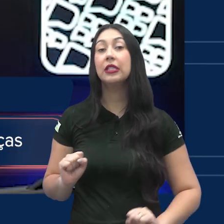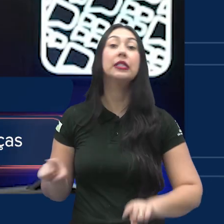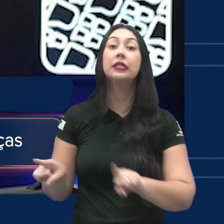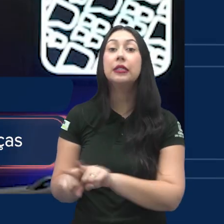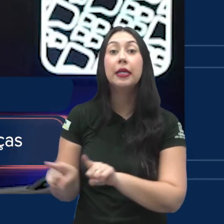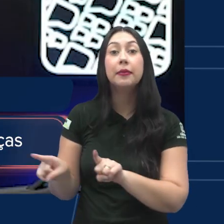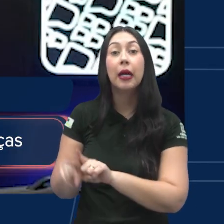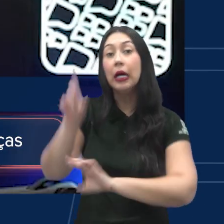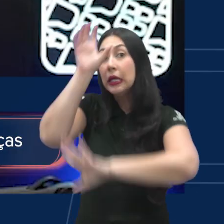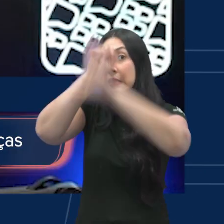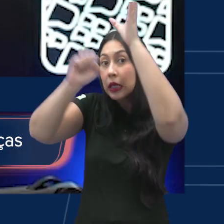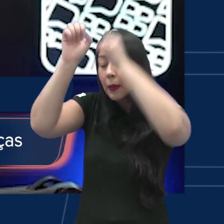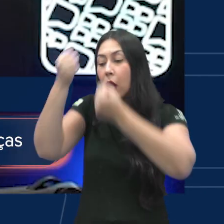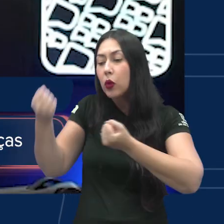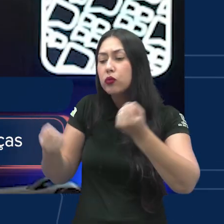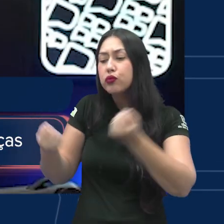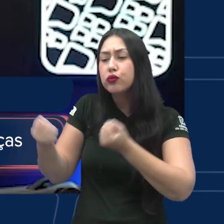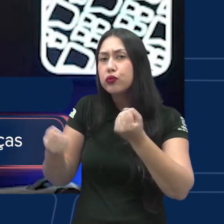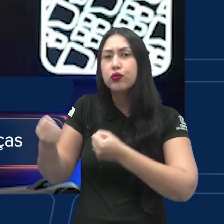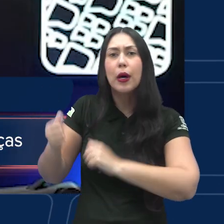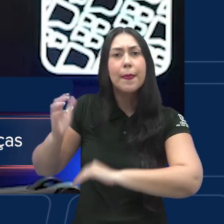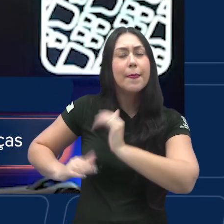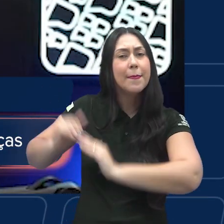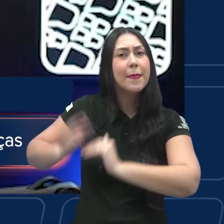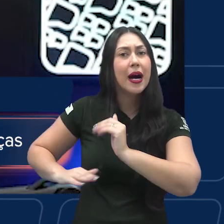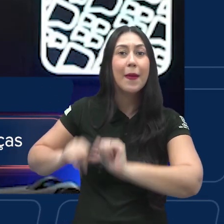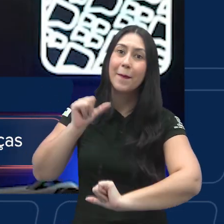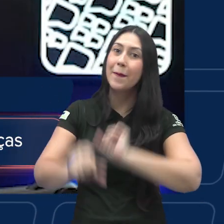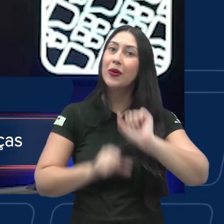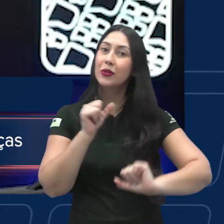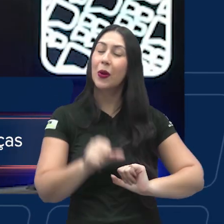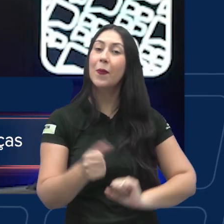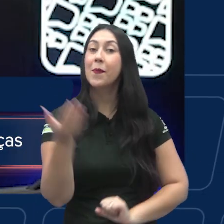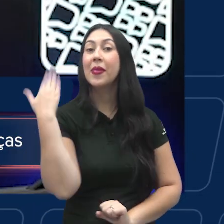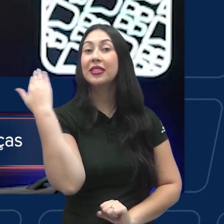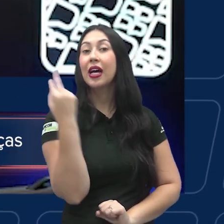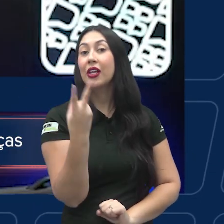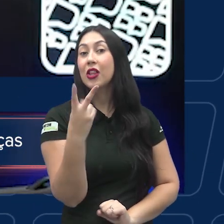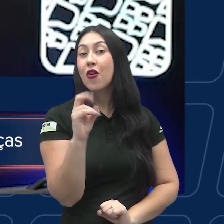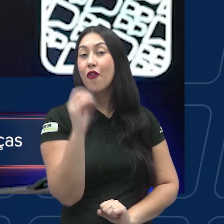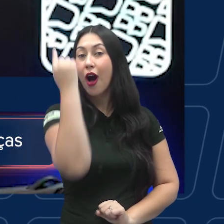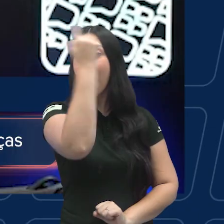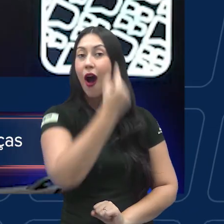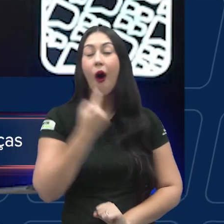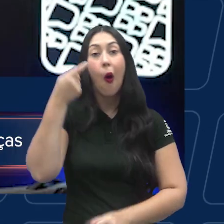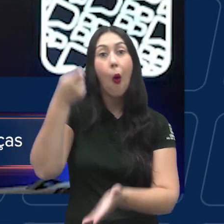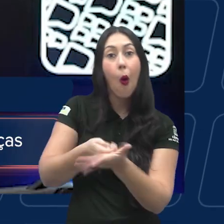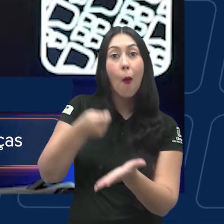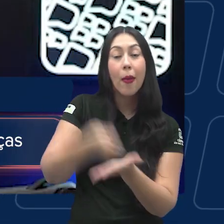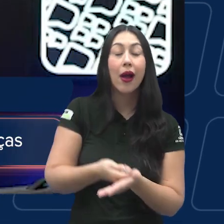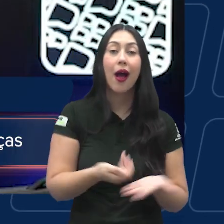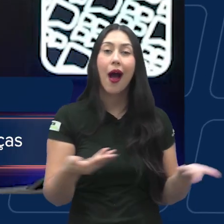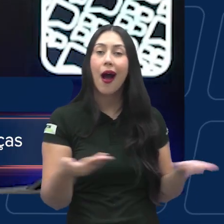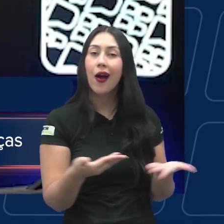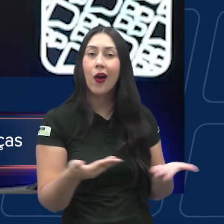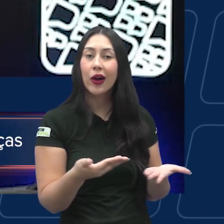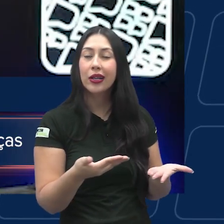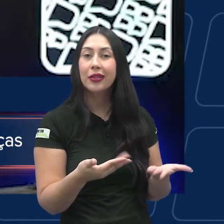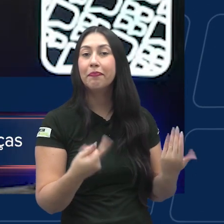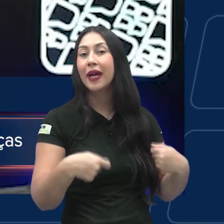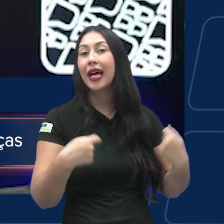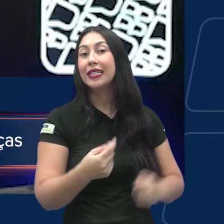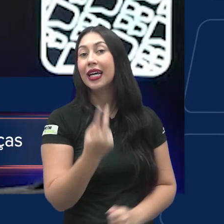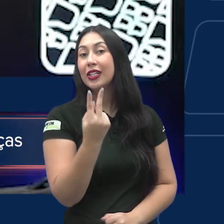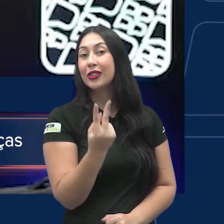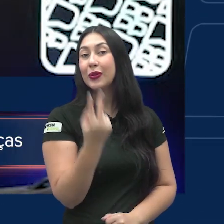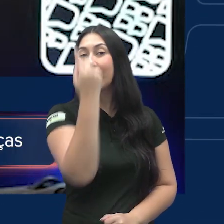As aulas práticas também mudaram. Antes eram 20 horas obrigatórias, 20 horas aula de forma obrigatória, e hoje, no mínimo,